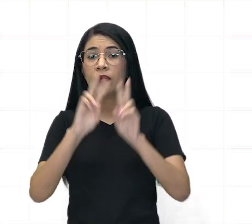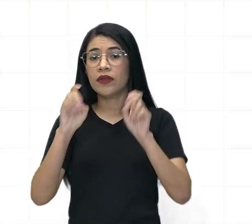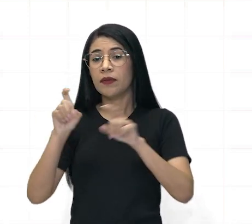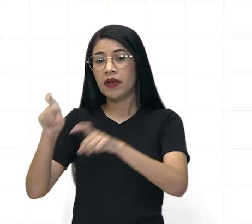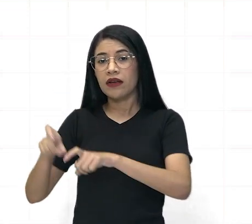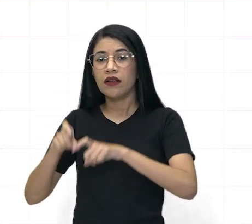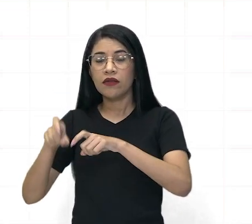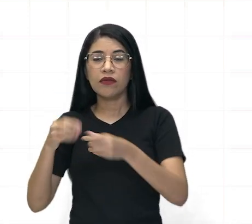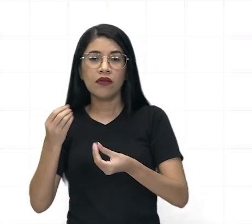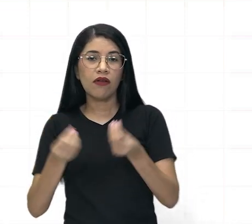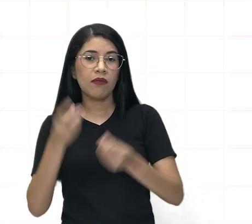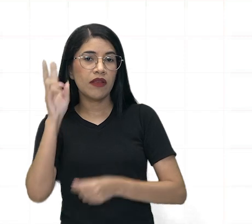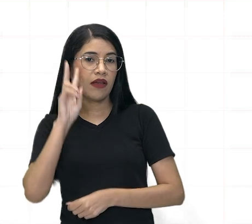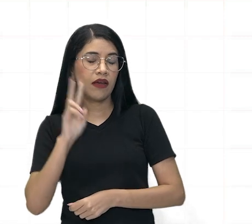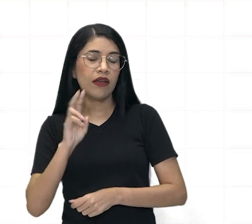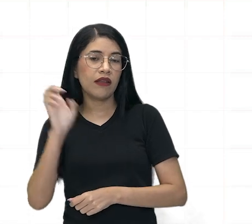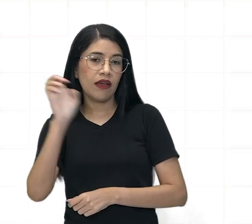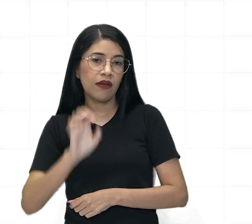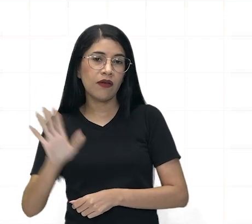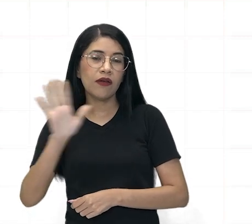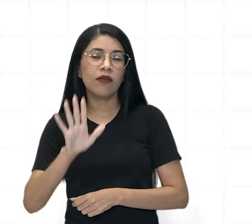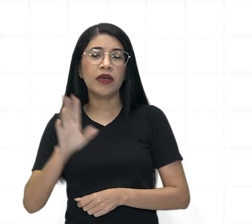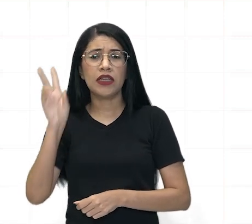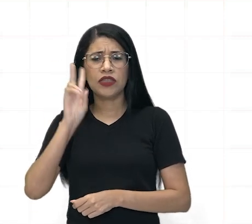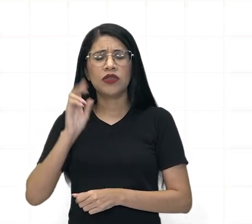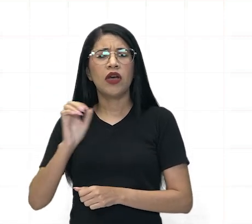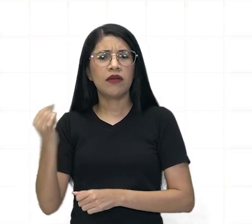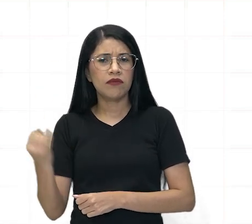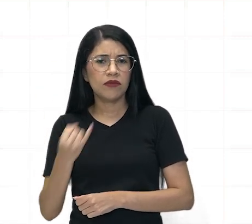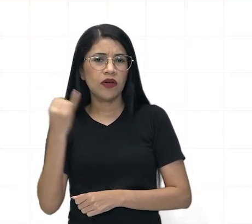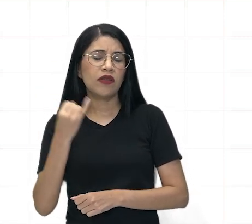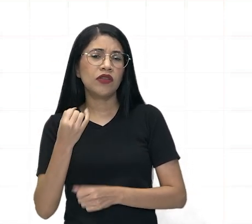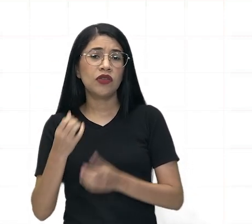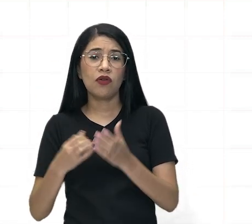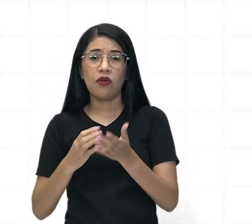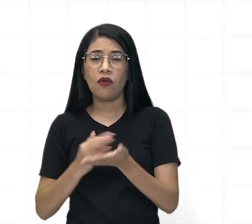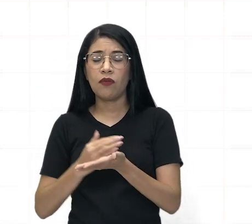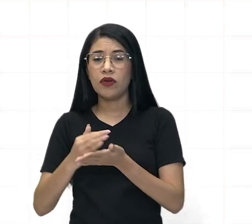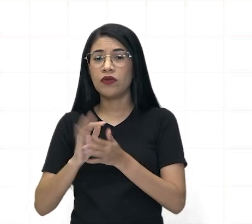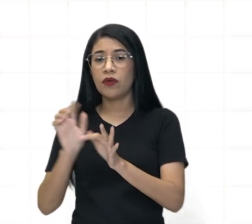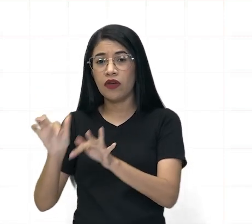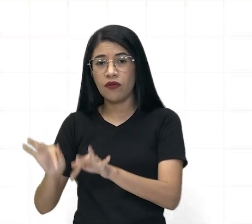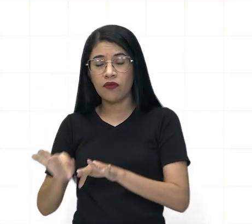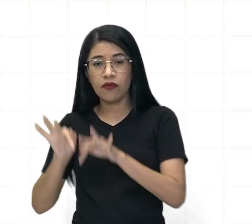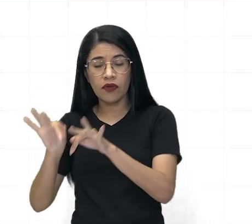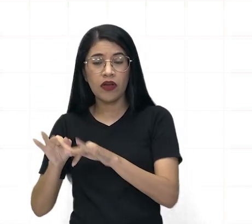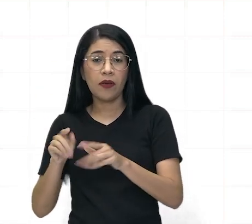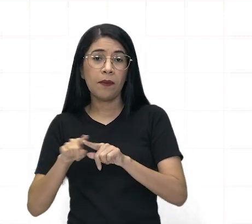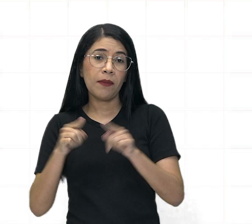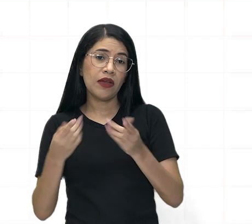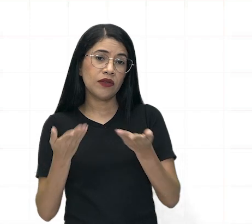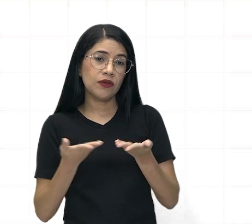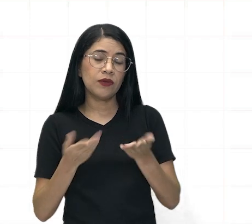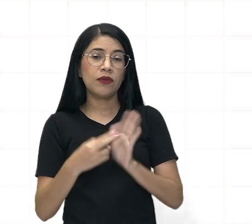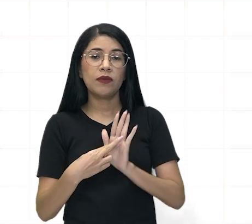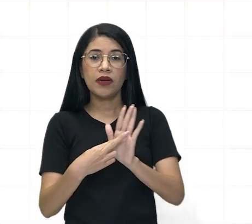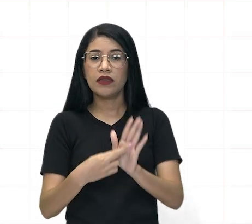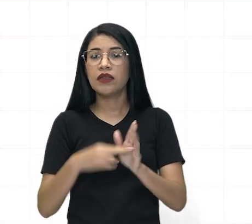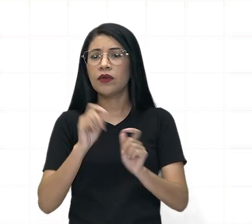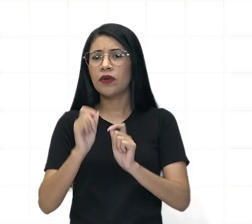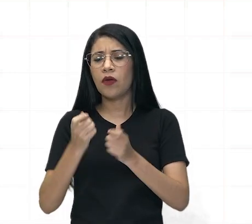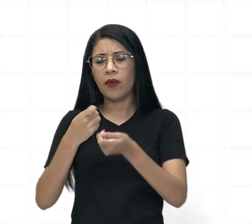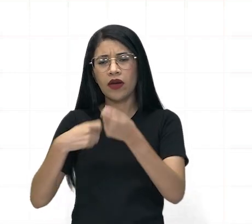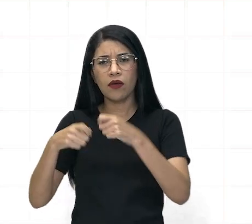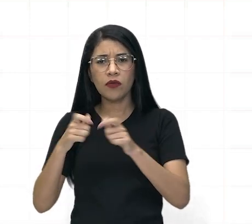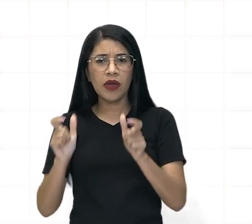Europa, historicamente significativa, é um dos berços do feudo, não é isso? Mas hoje representa uma pequena parte da economia europeia